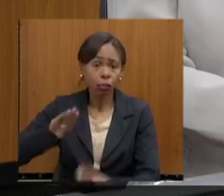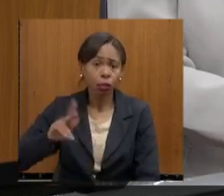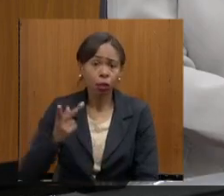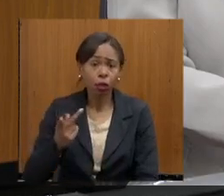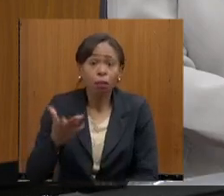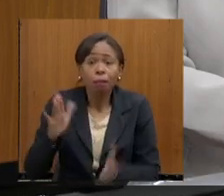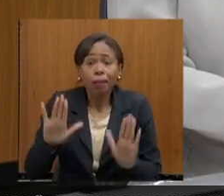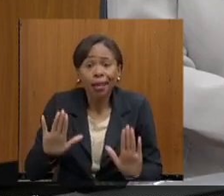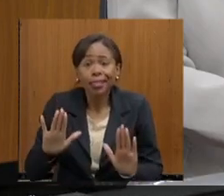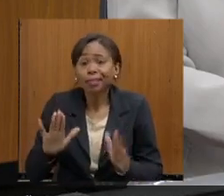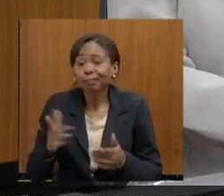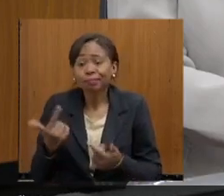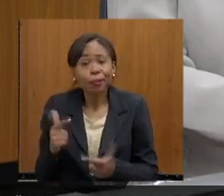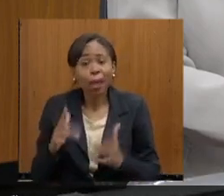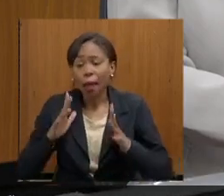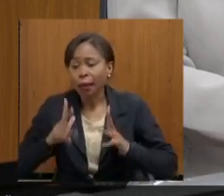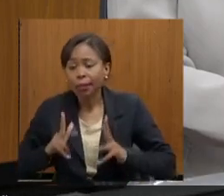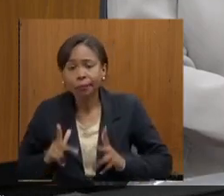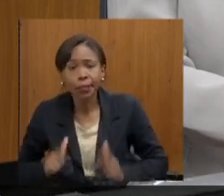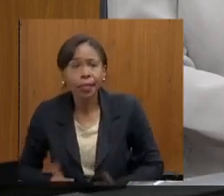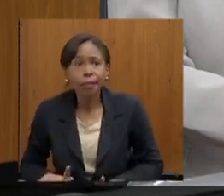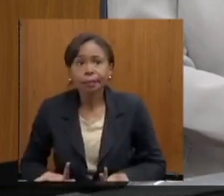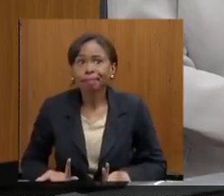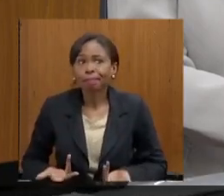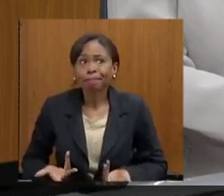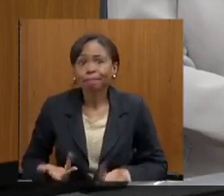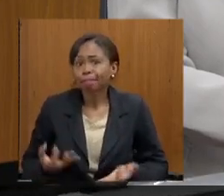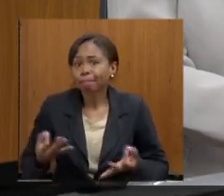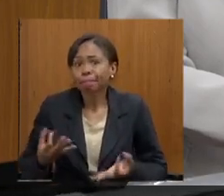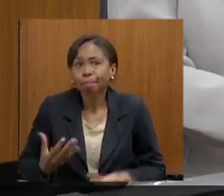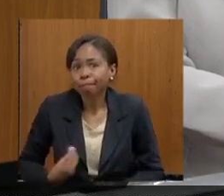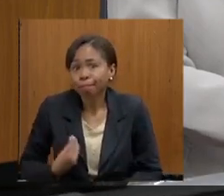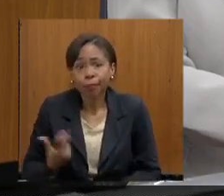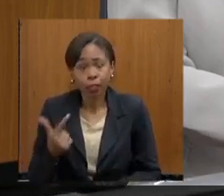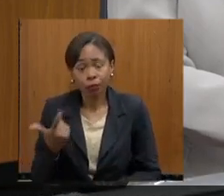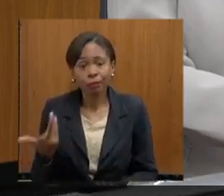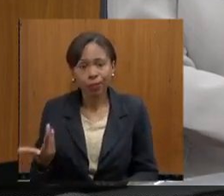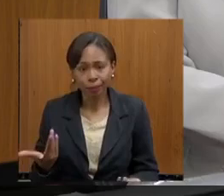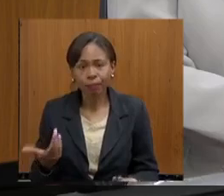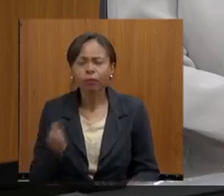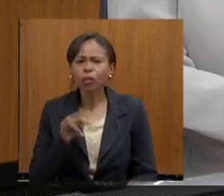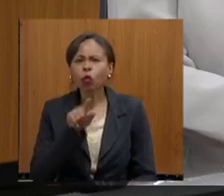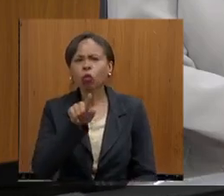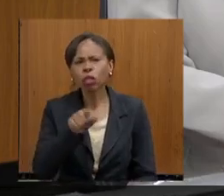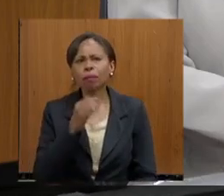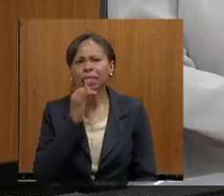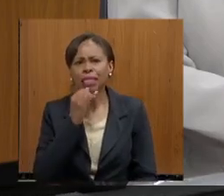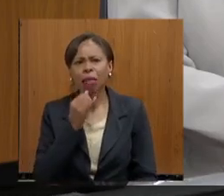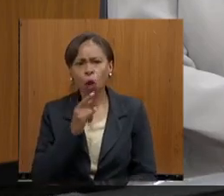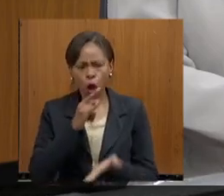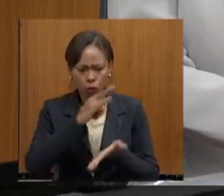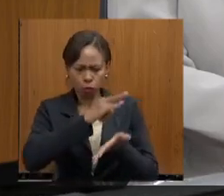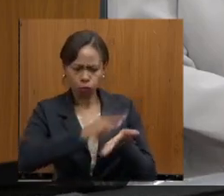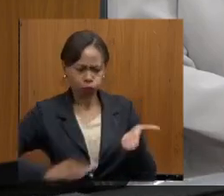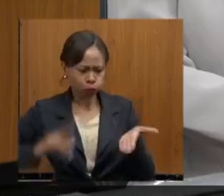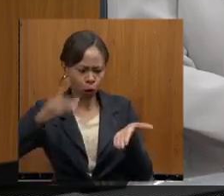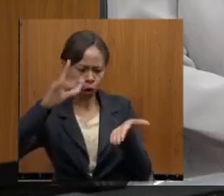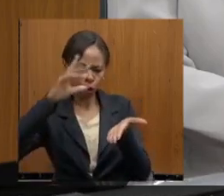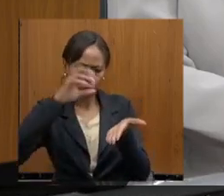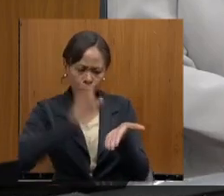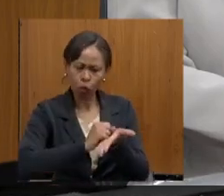de Saneamento de vida vê se você dá um título aquelas pessoas